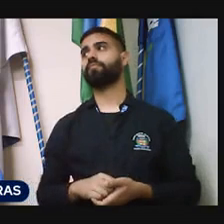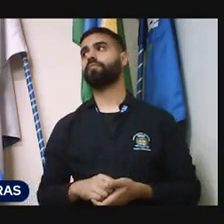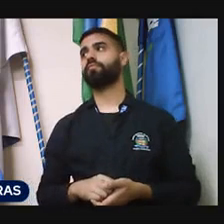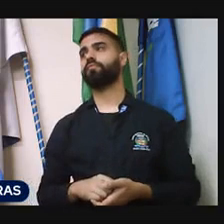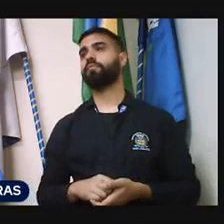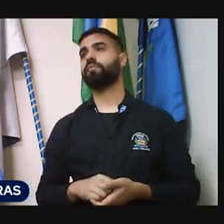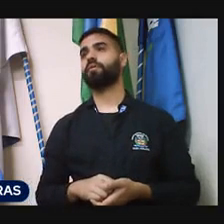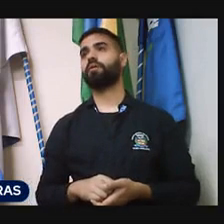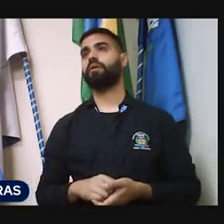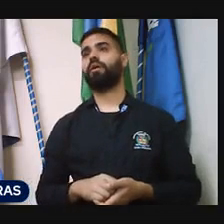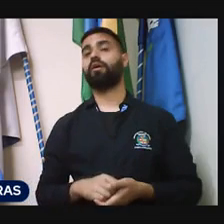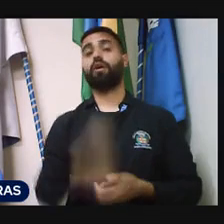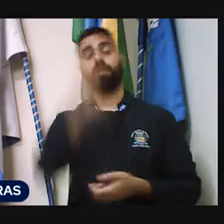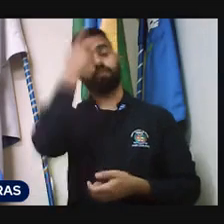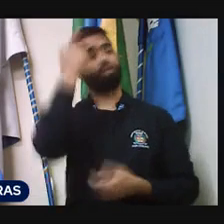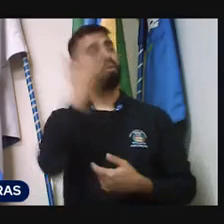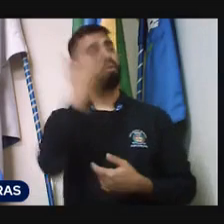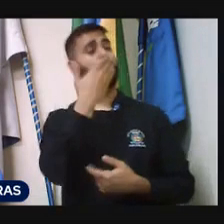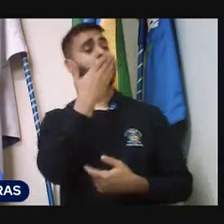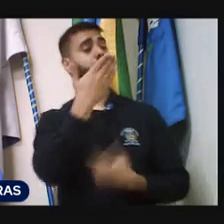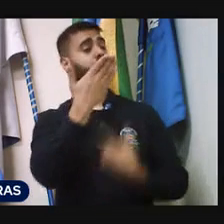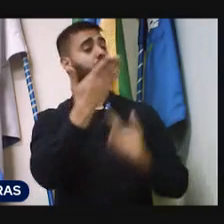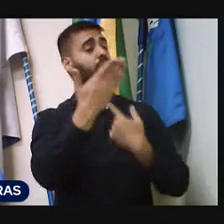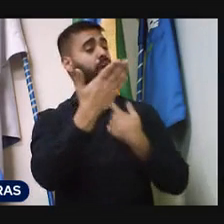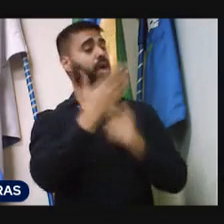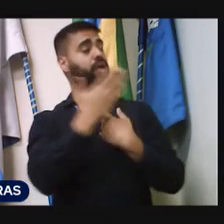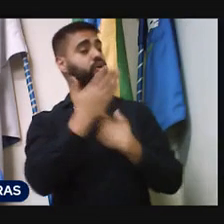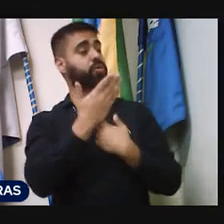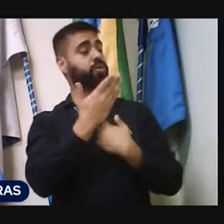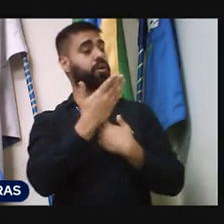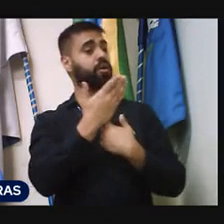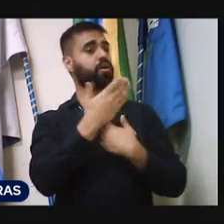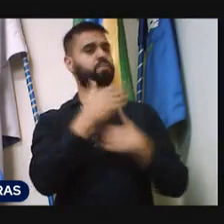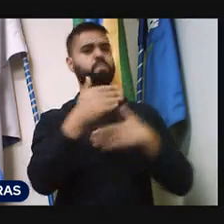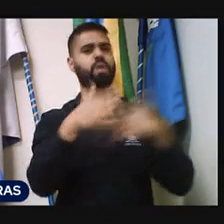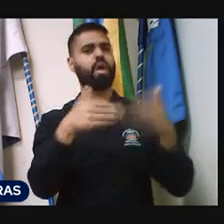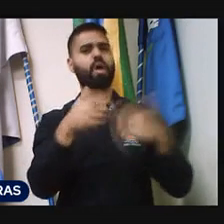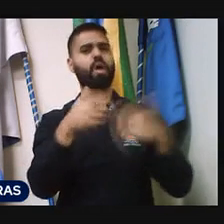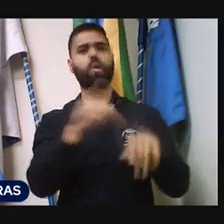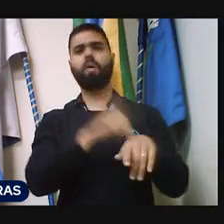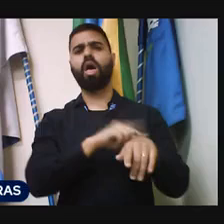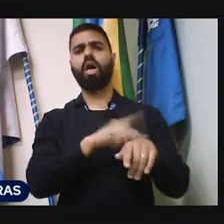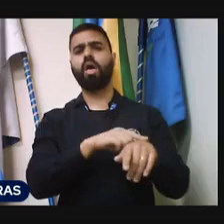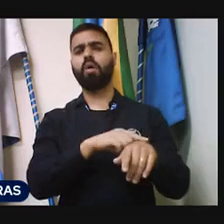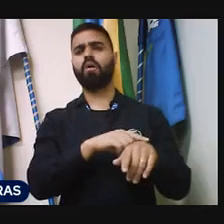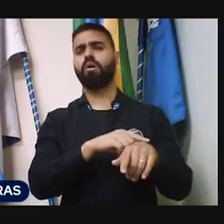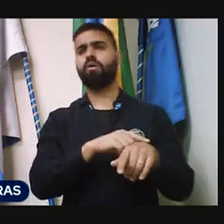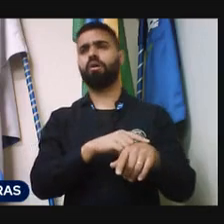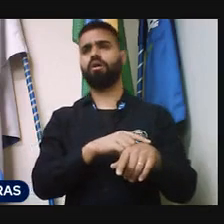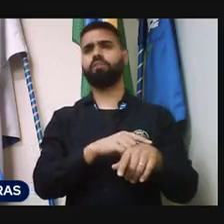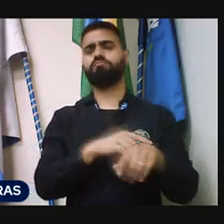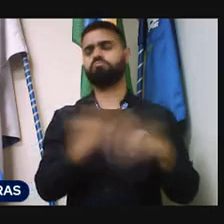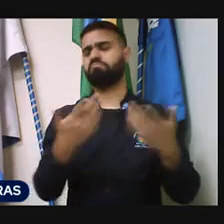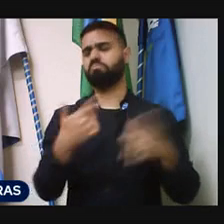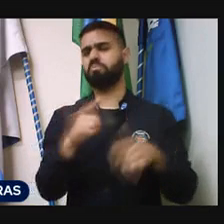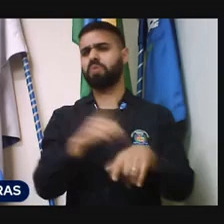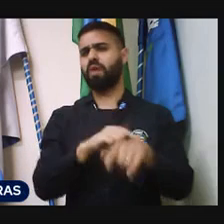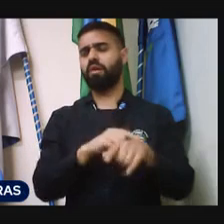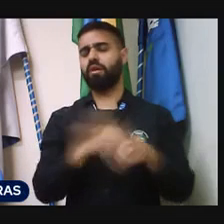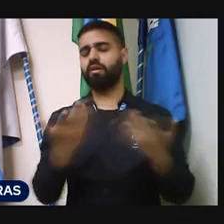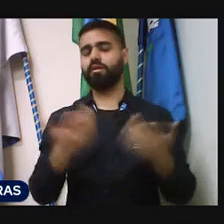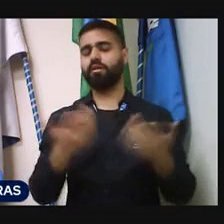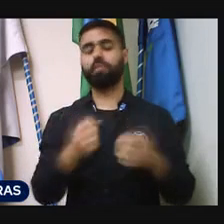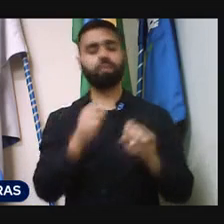buscava atendimento a ele um tratamento a ele qualquer hora do dia qualquer hora da madrugada e